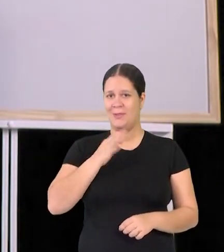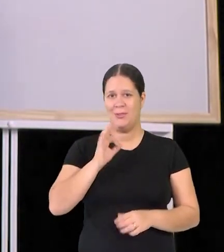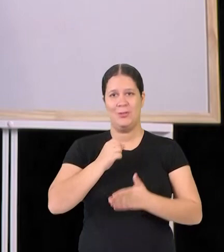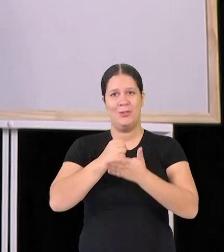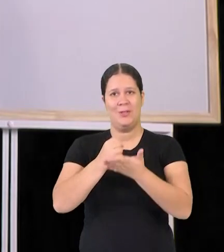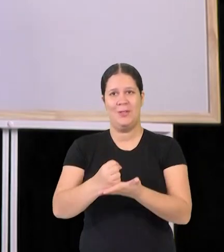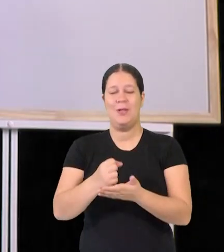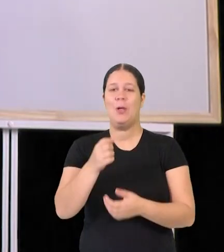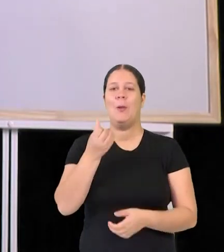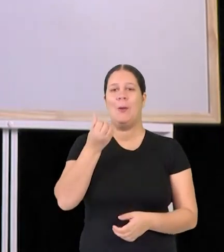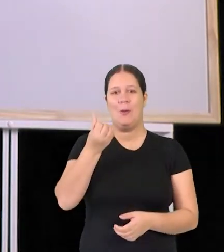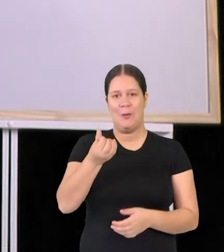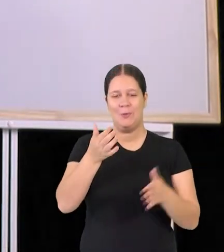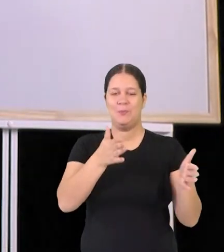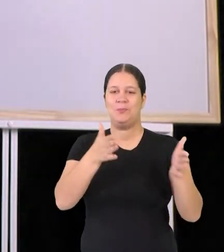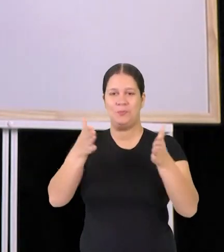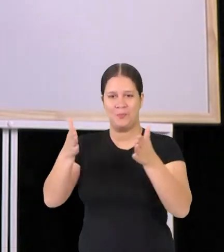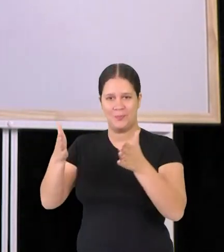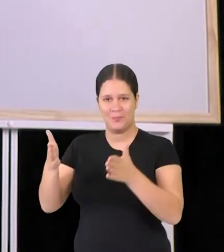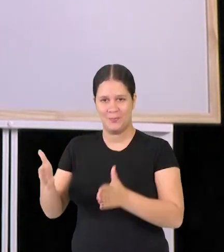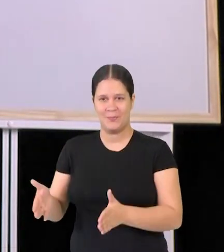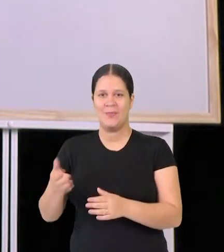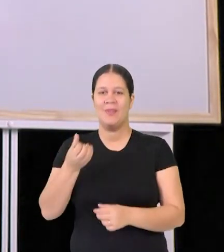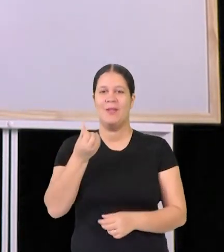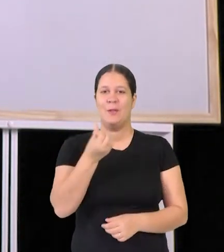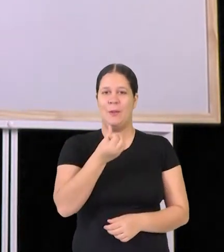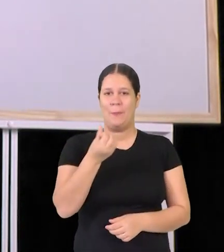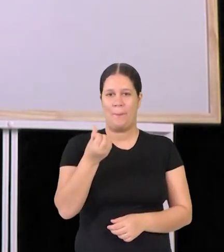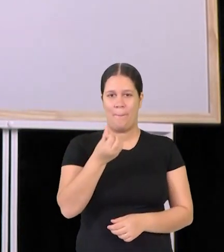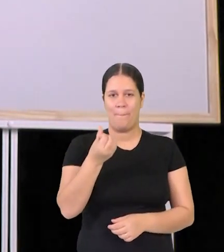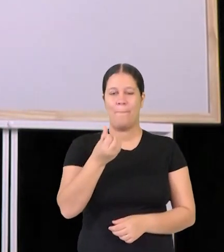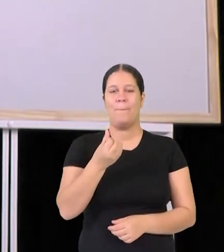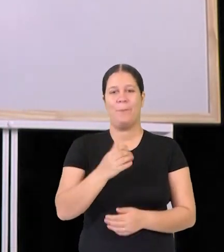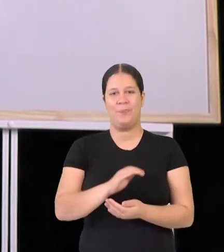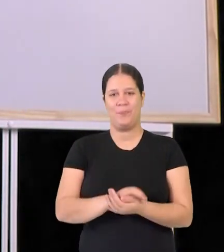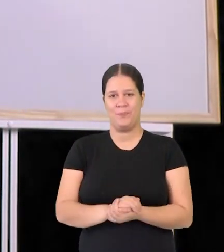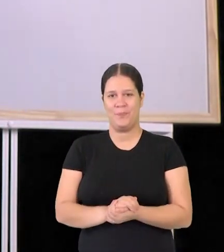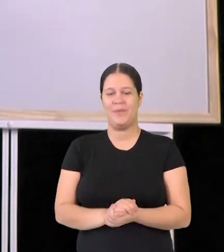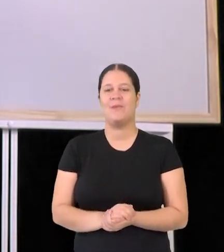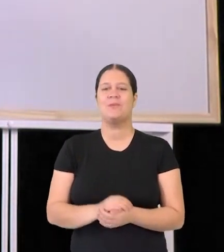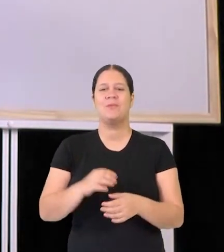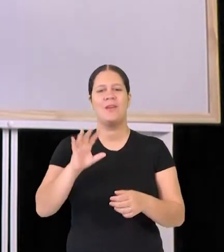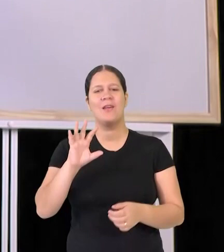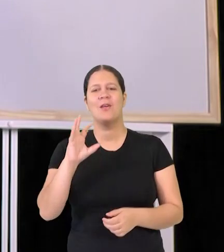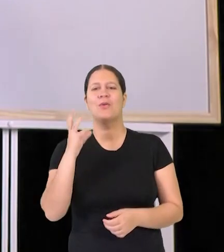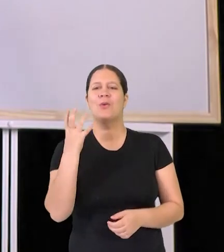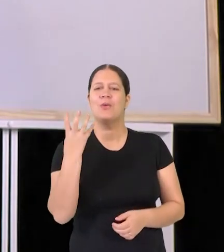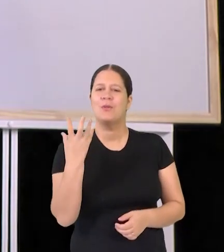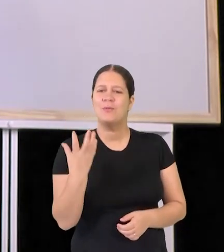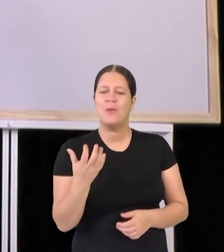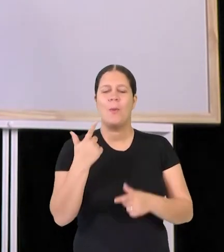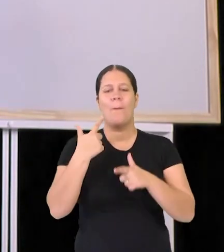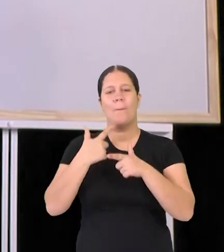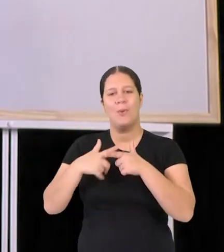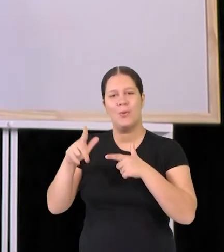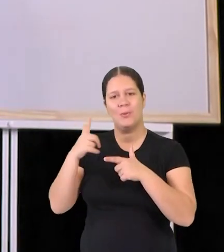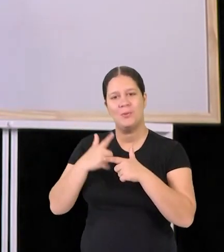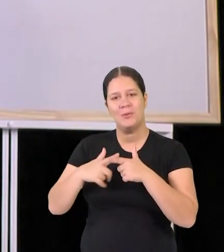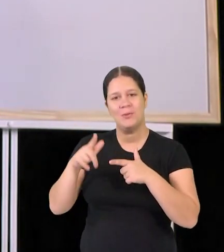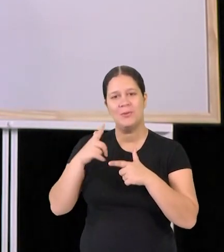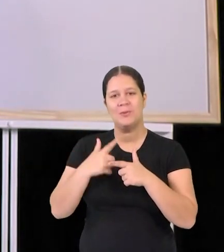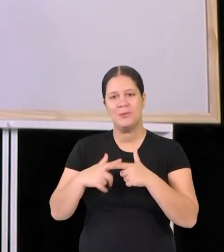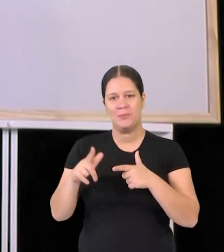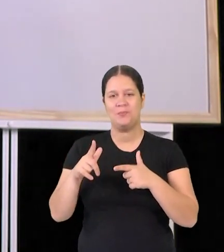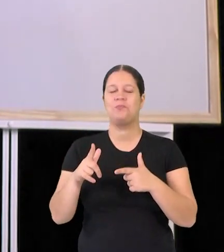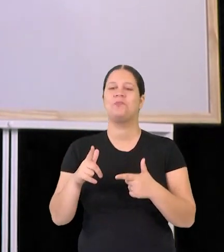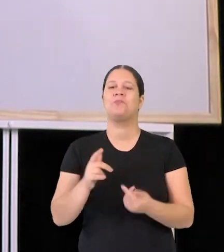para a gente encerrar a nossa aula de hoje com a nossa última questão. Questão para a gente resolver um probleminha que está ao